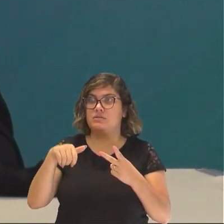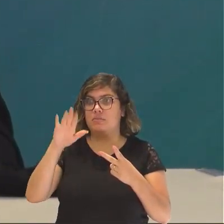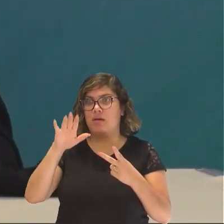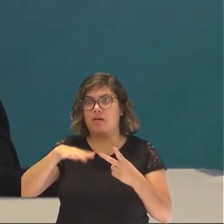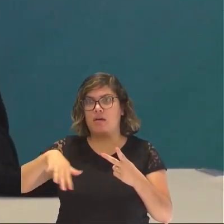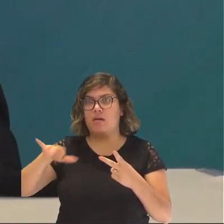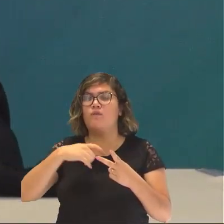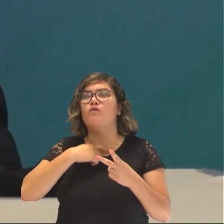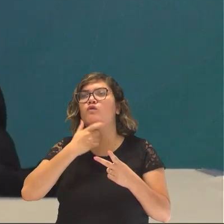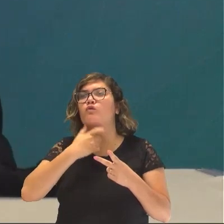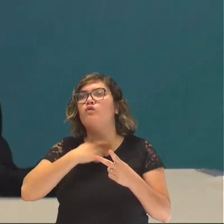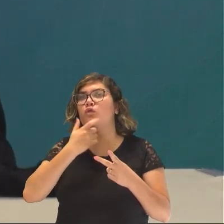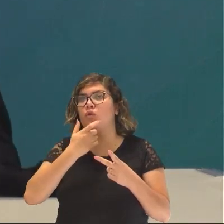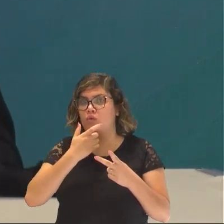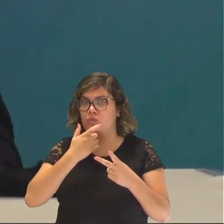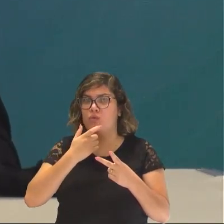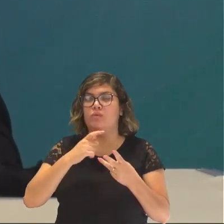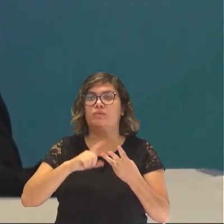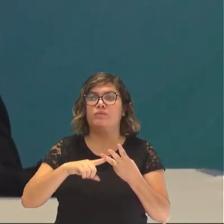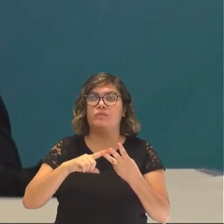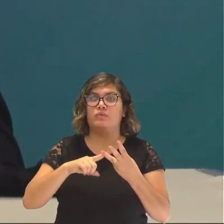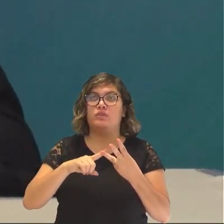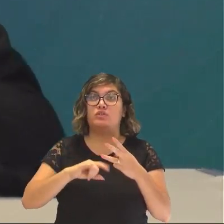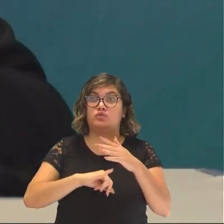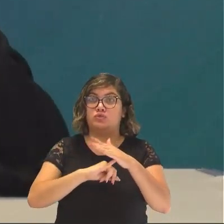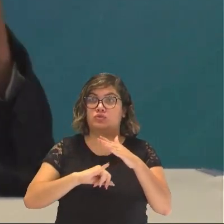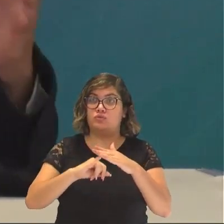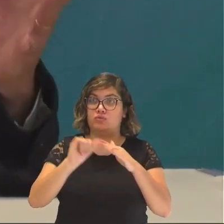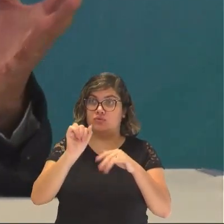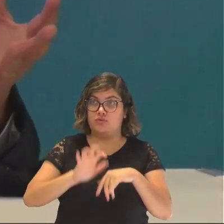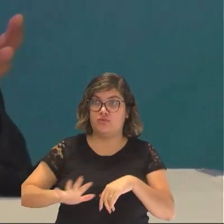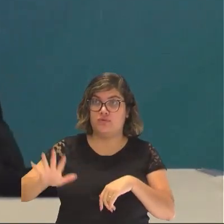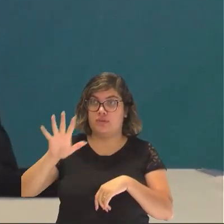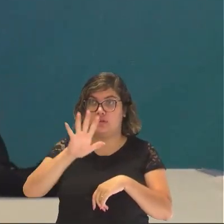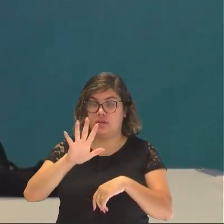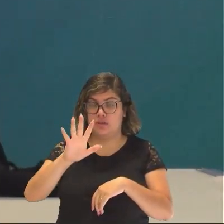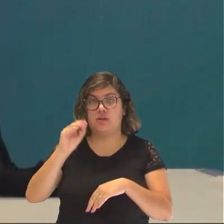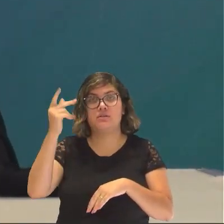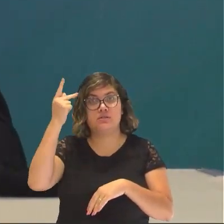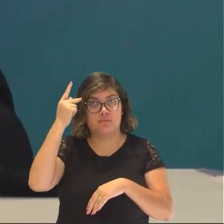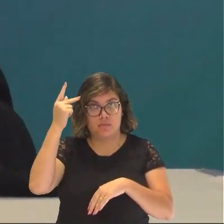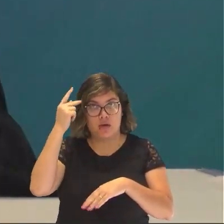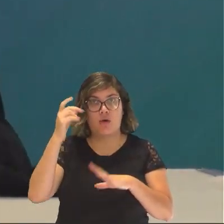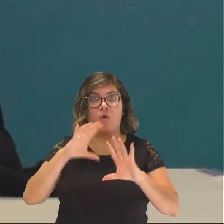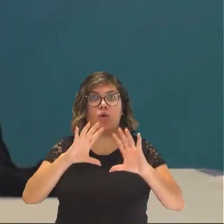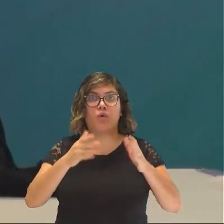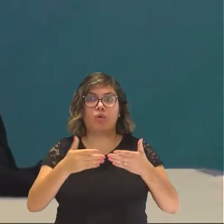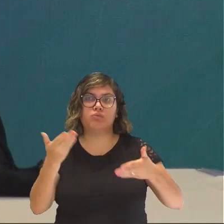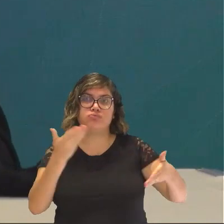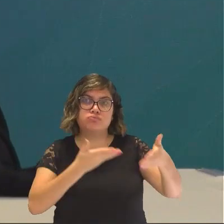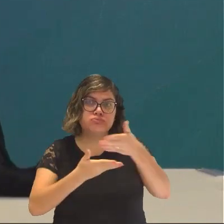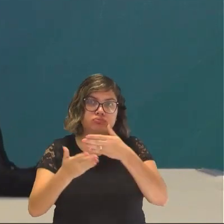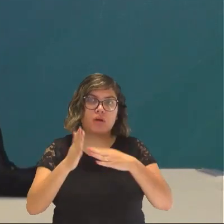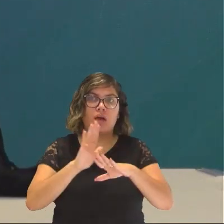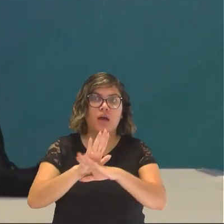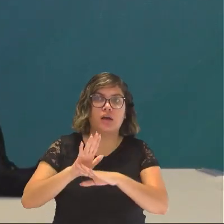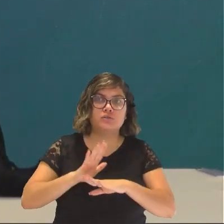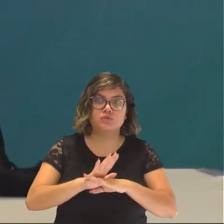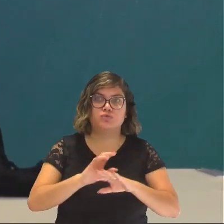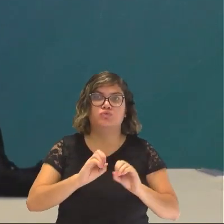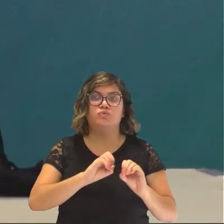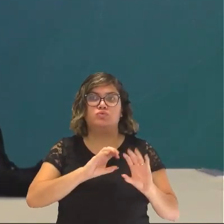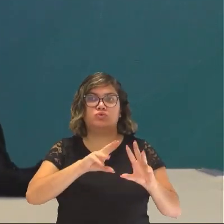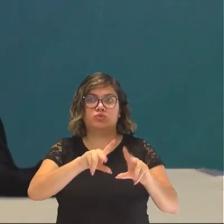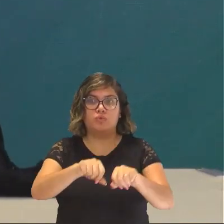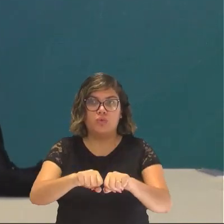fonoaudiologia, da medicina, o Instituto Federal de São Paulo. Então, ou seja, é uma rede de colaboração que ajuda a capacitar todo o setor